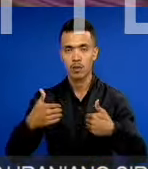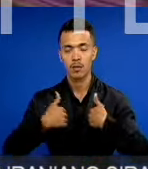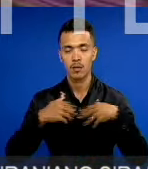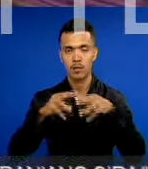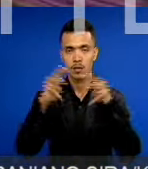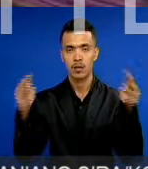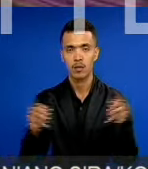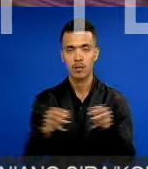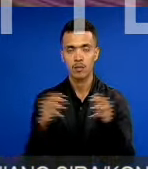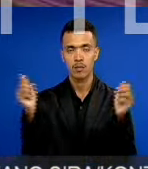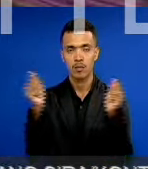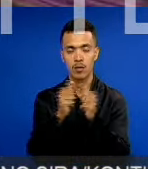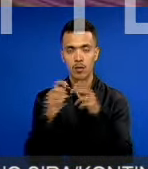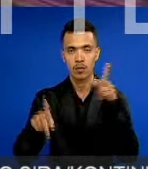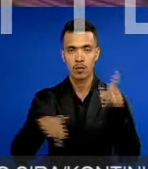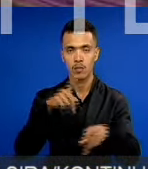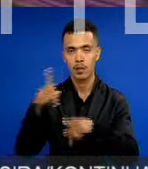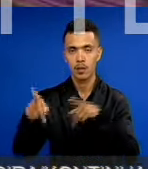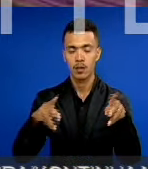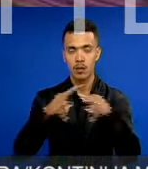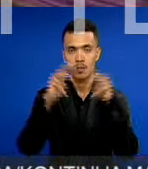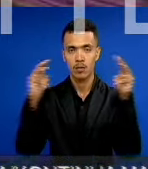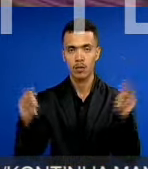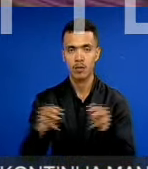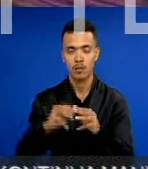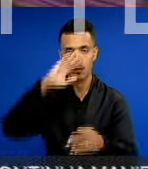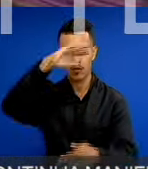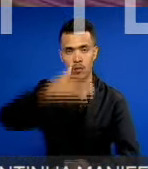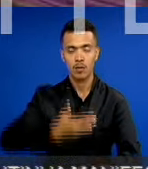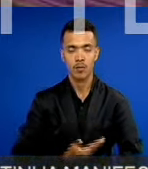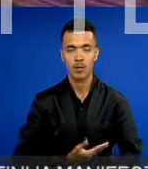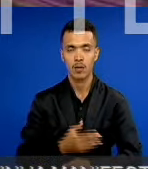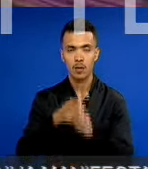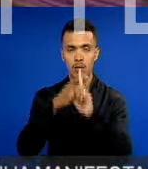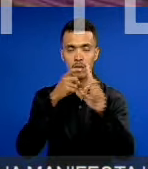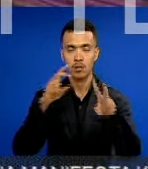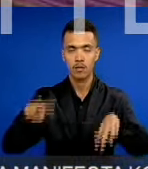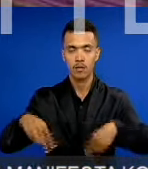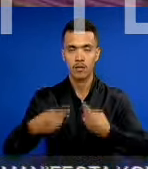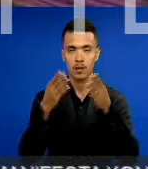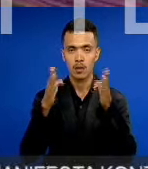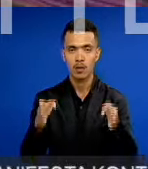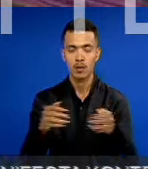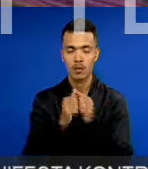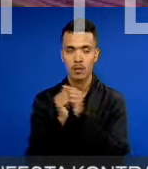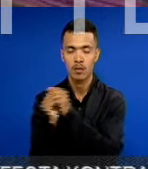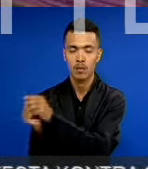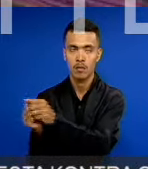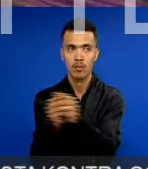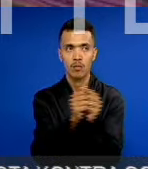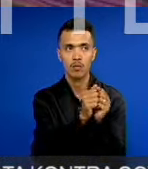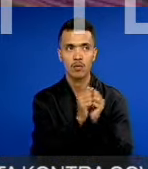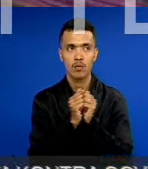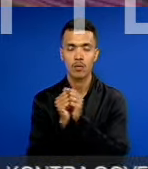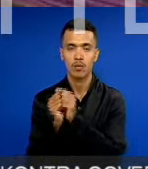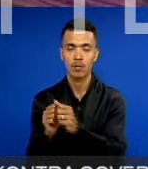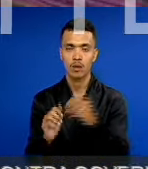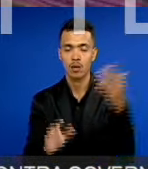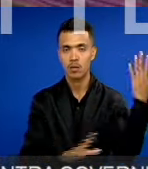comunidade municipio nian Oan siro sir mártires da pátria sira hamutu koto yene atu